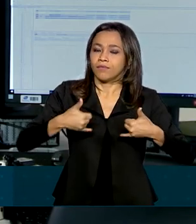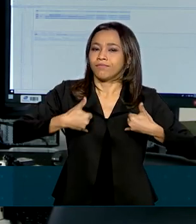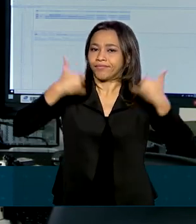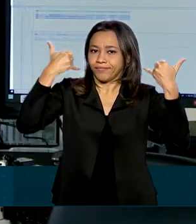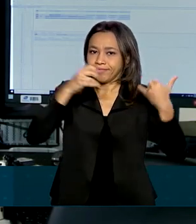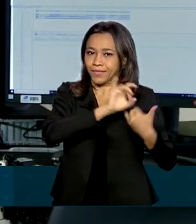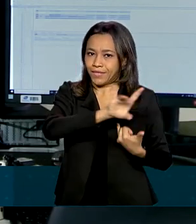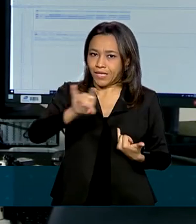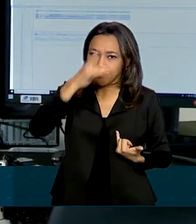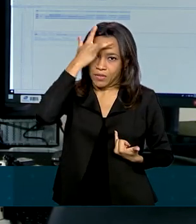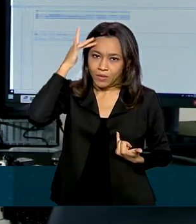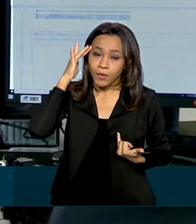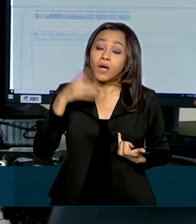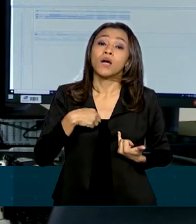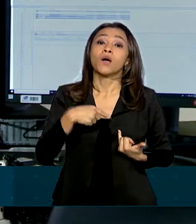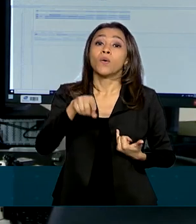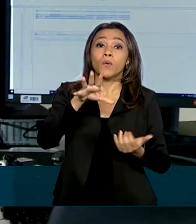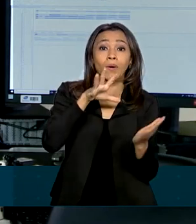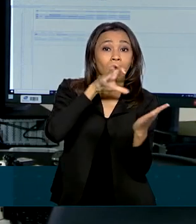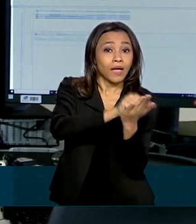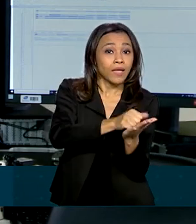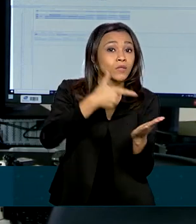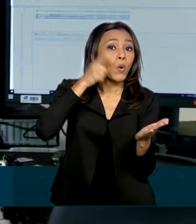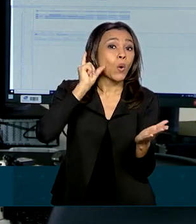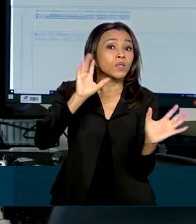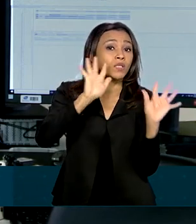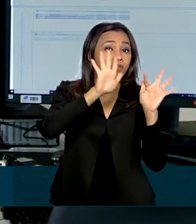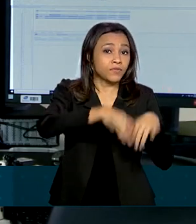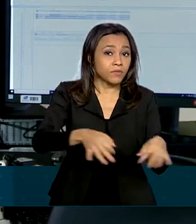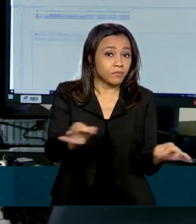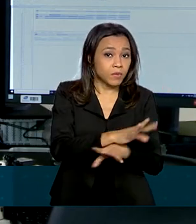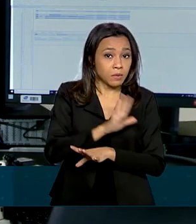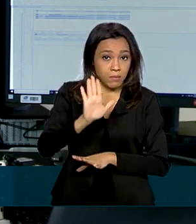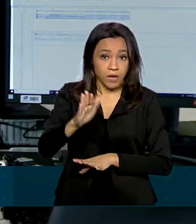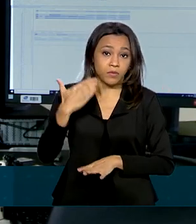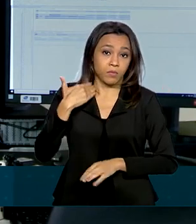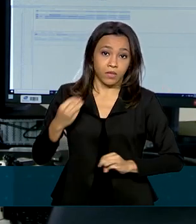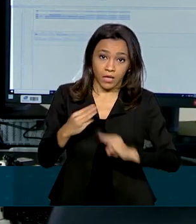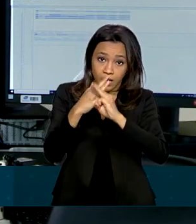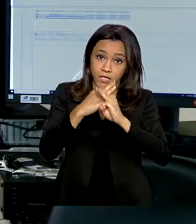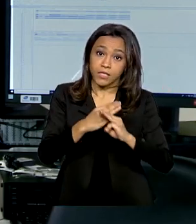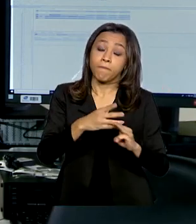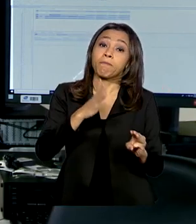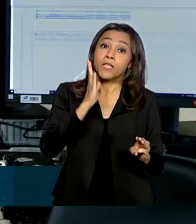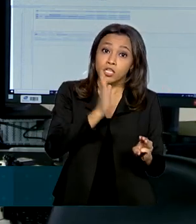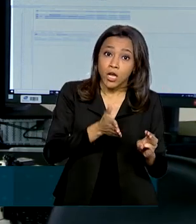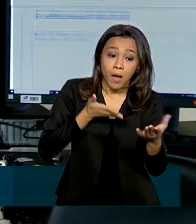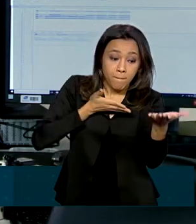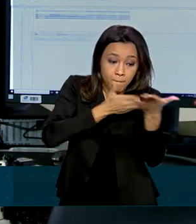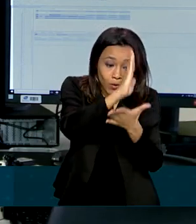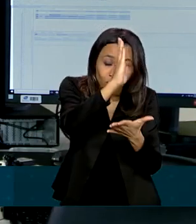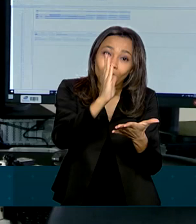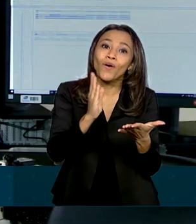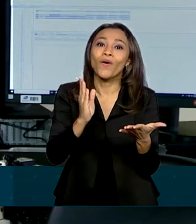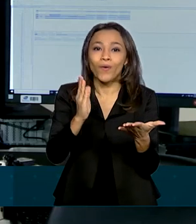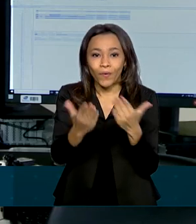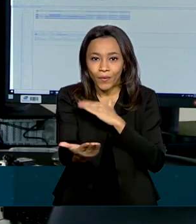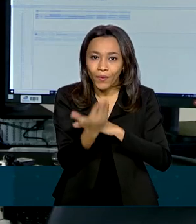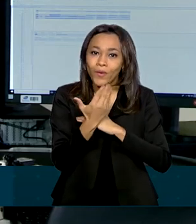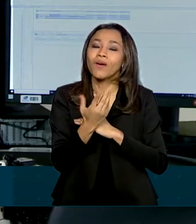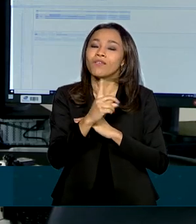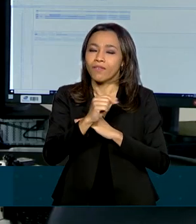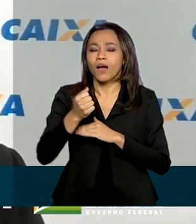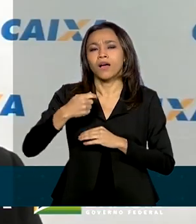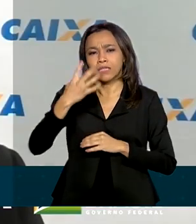prazo para o cadastro no auxílio terminou ontem, mas a Caixa garante que quem tiver o benefício aprovado vai receber as 5